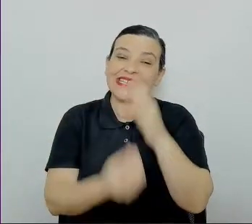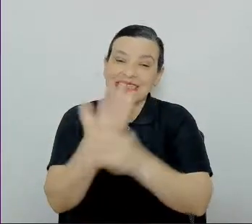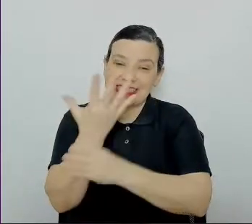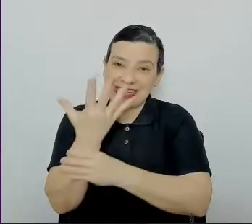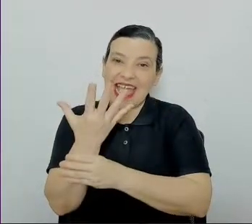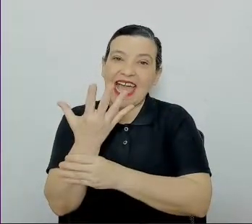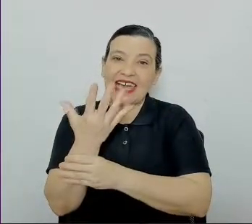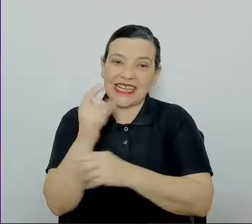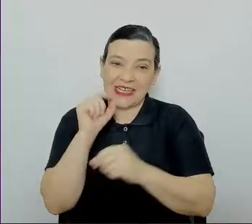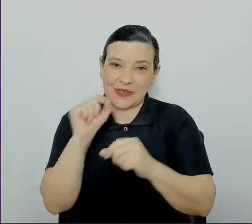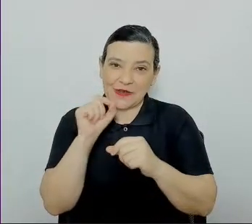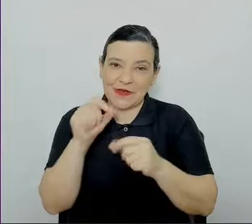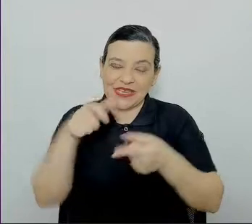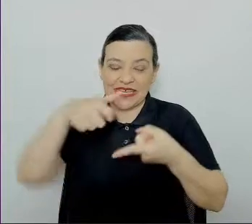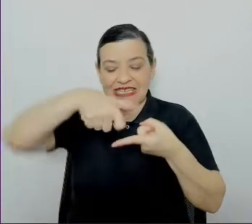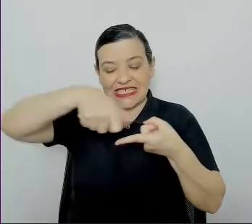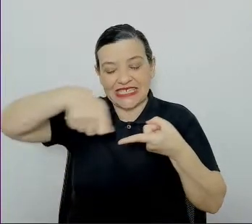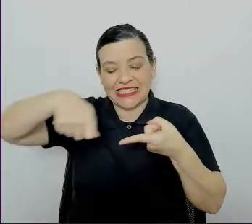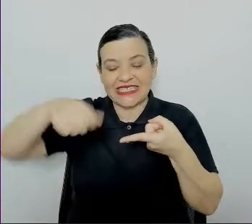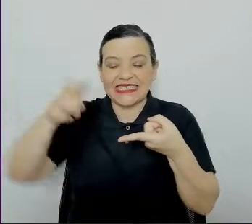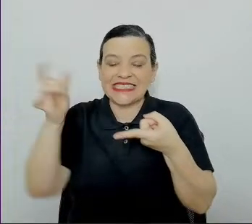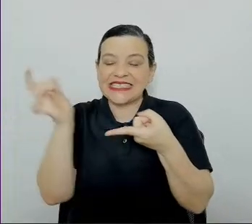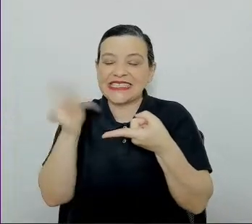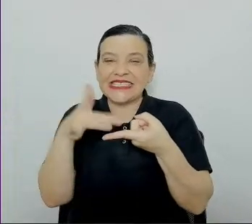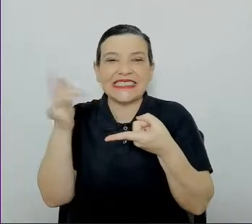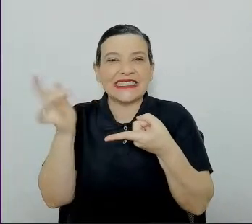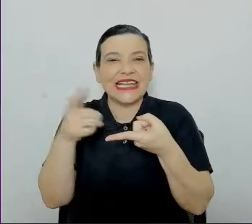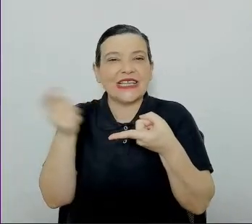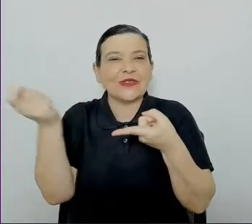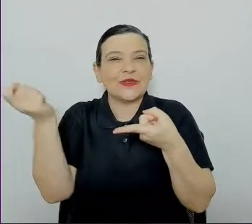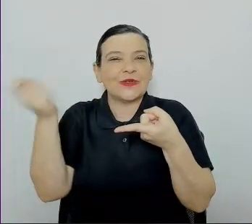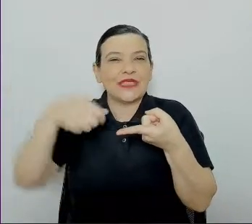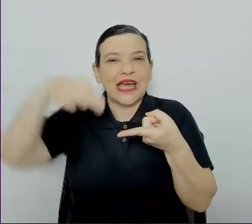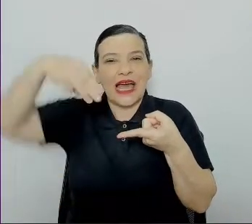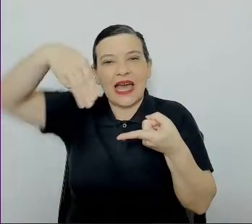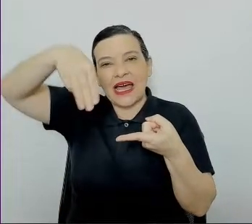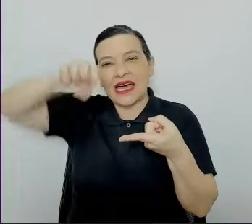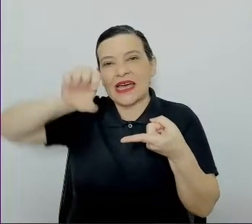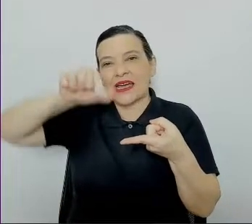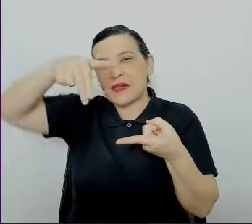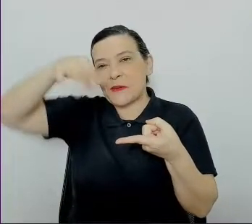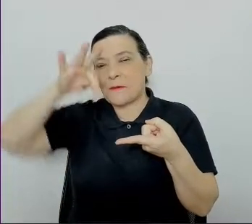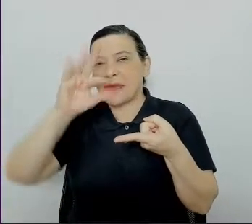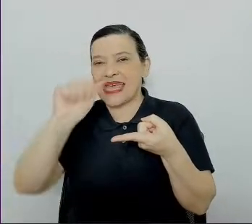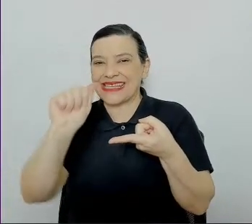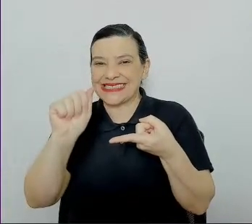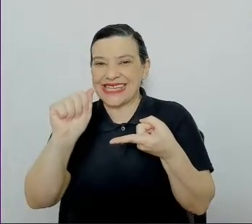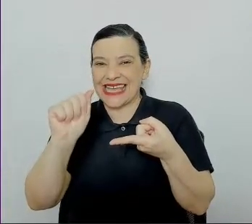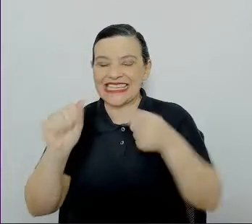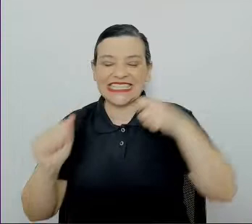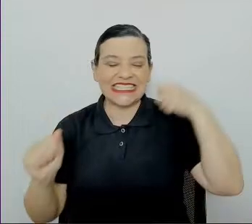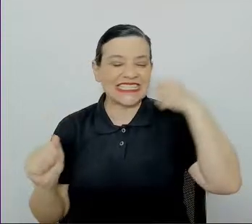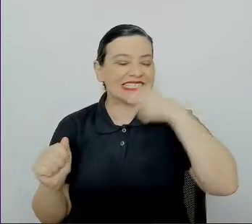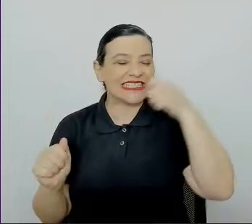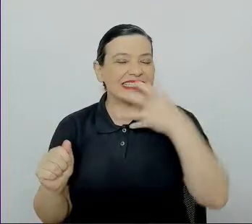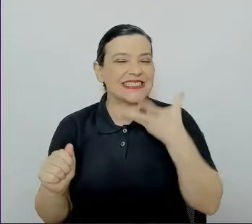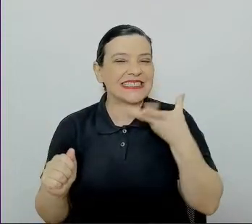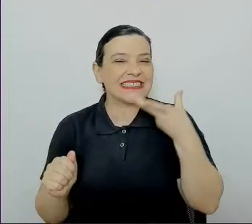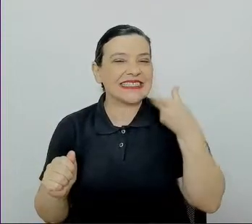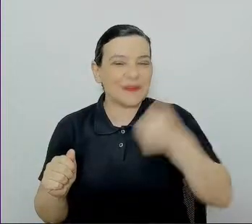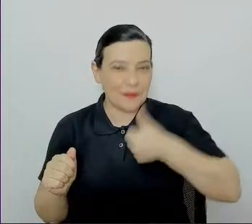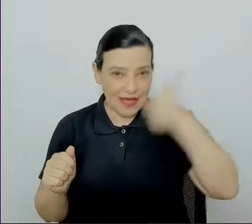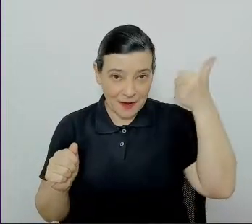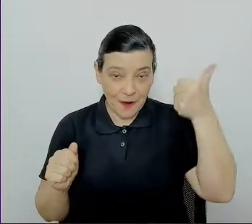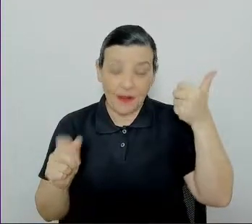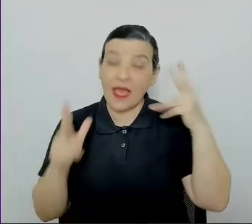funcionalidade na pasta de dente, que é esse amentolado, por causa desse Job Speedrun. E quando a gente olha para um produto digital, pensando